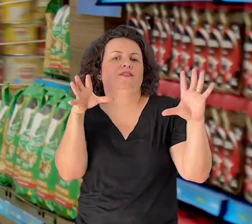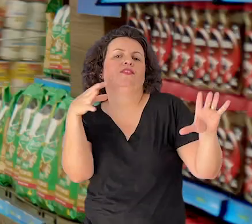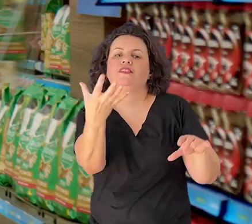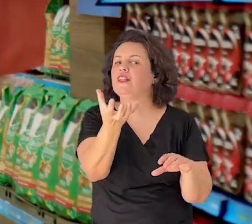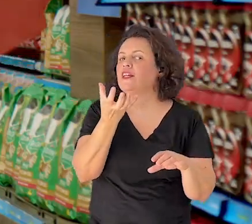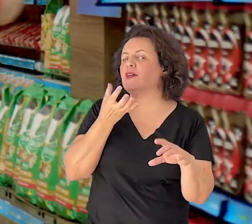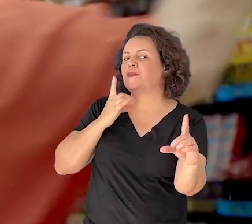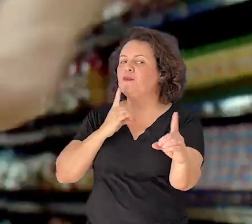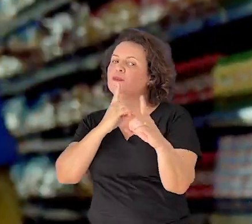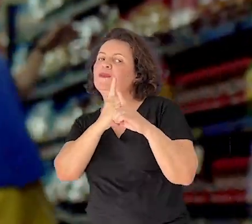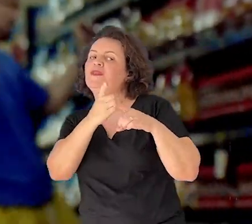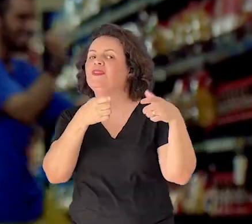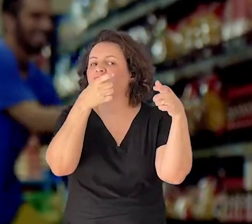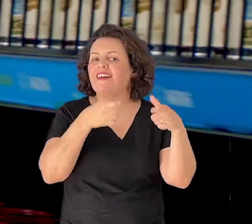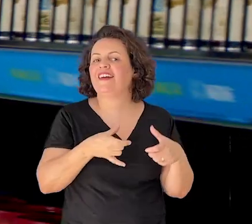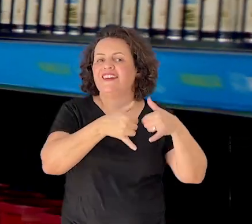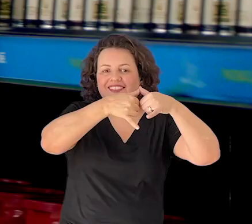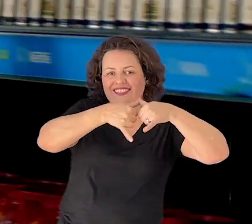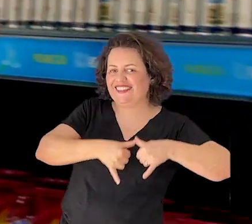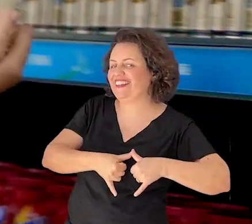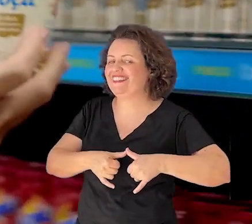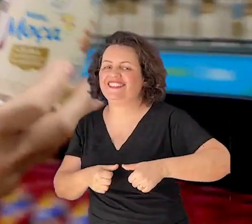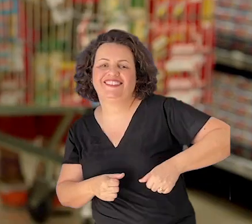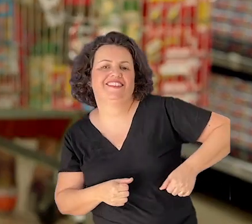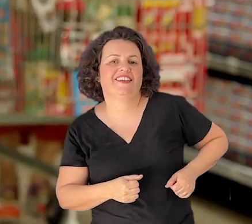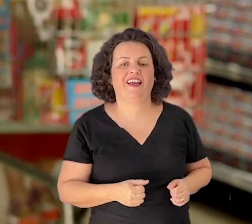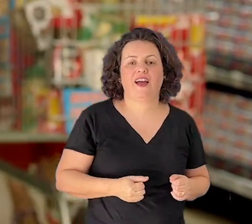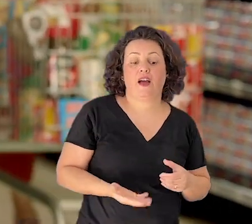passarinhos, soltos a voar, dispostos a achar.